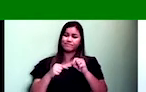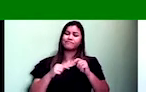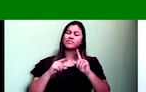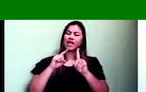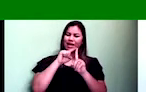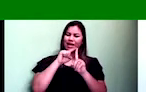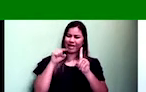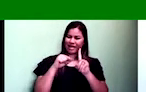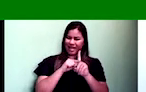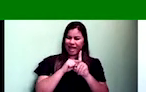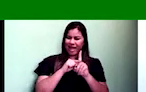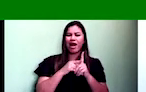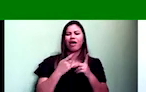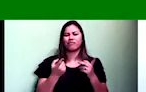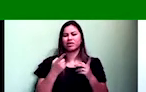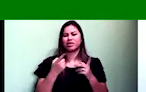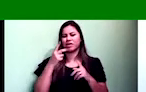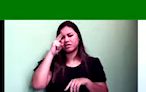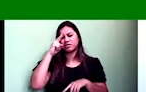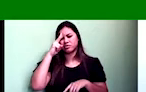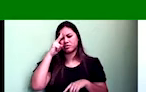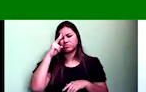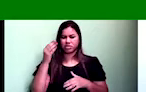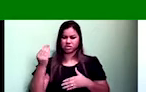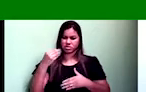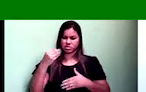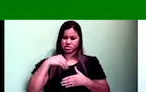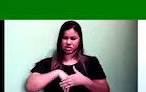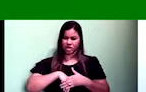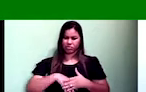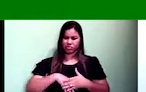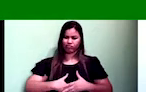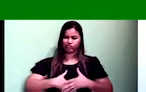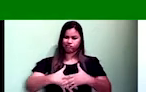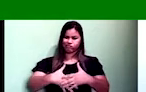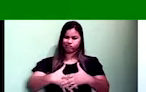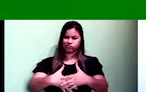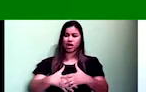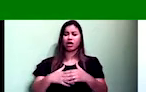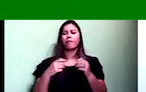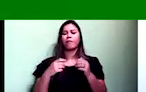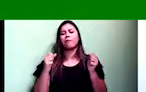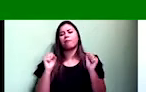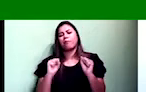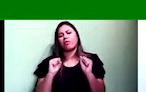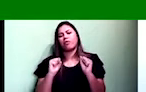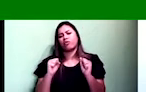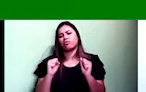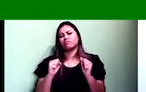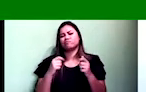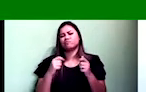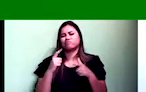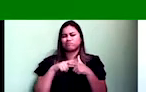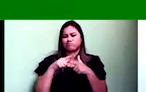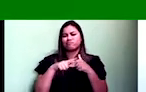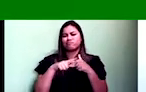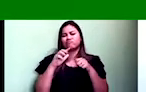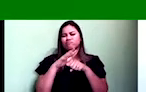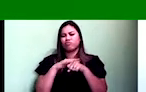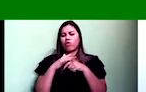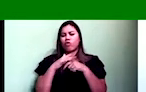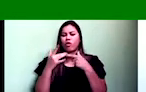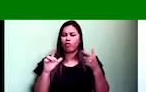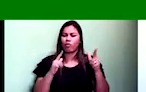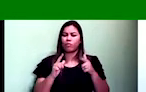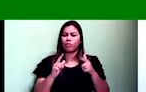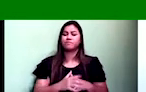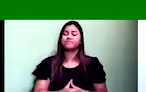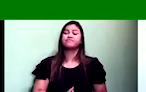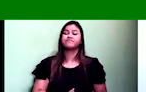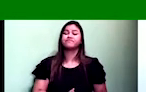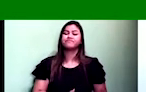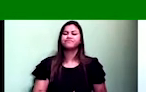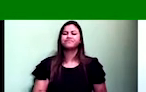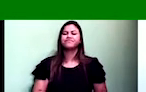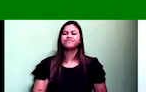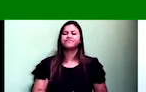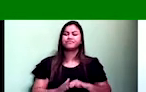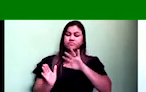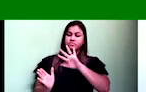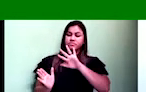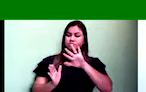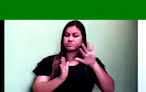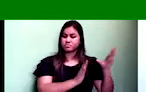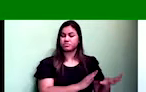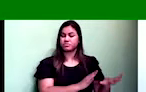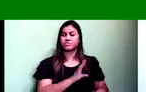malformações fetais durante a gravidez. Das bactérias, nós temos a